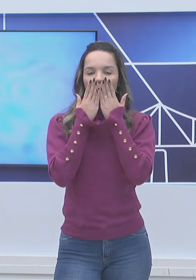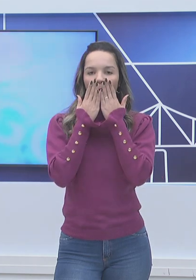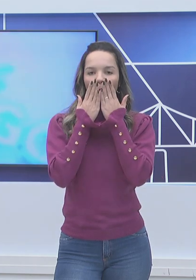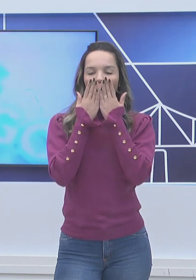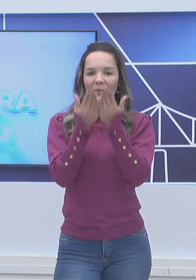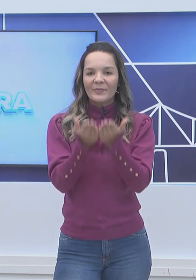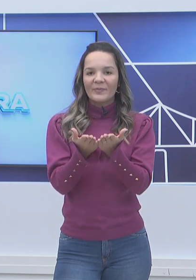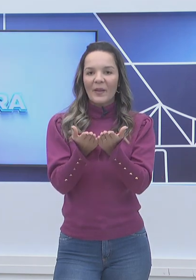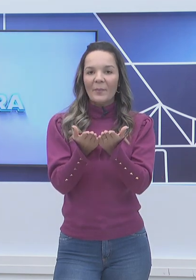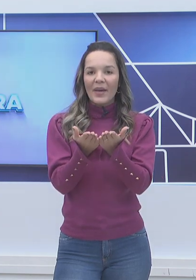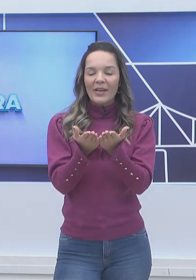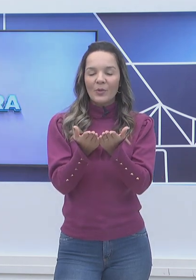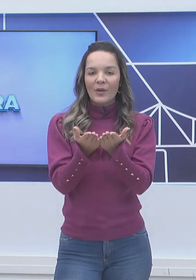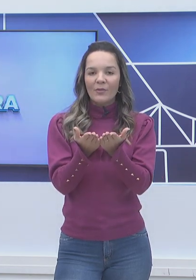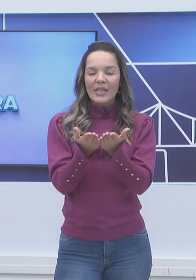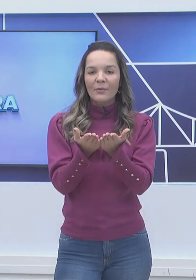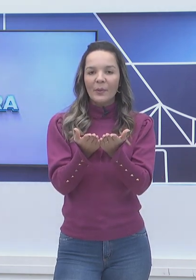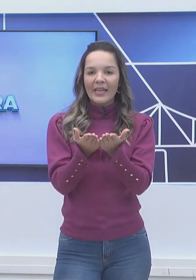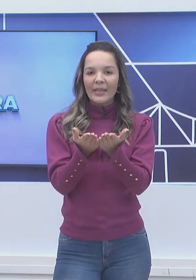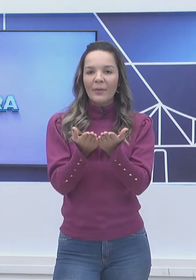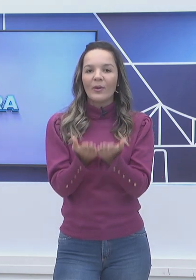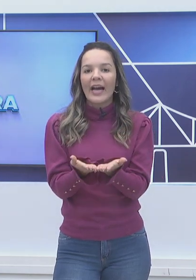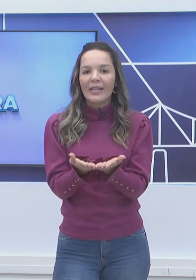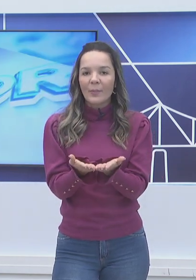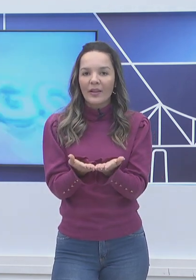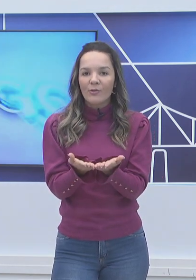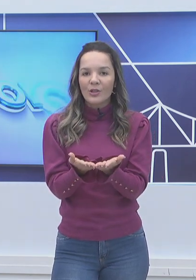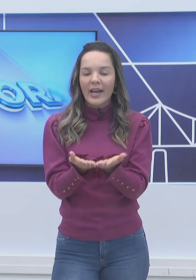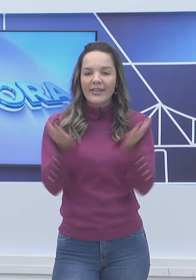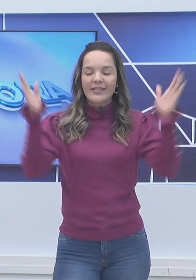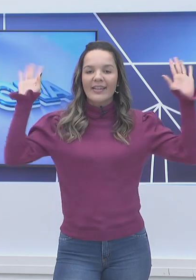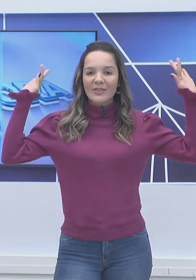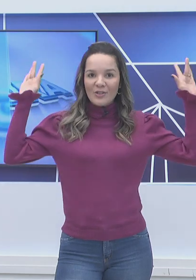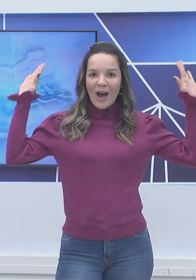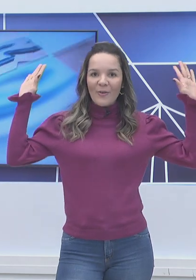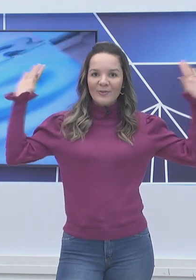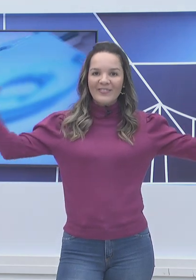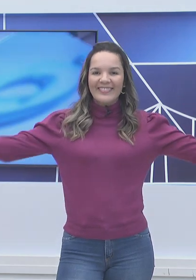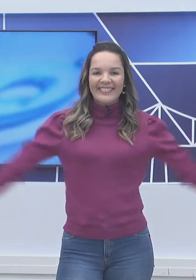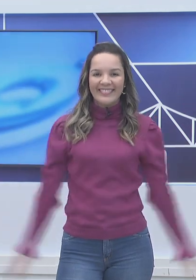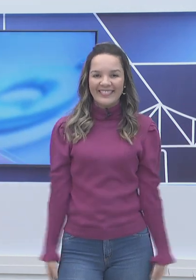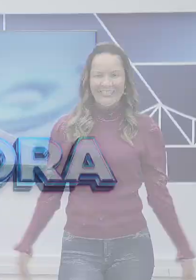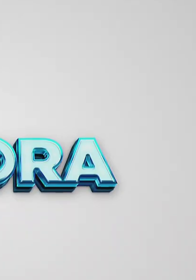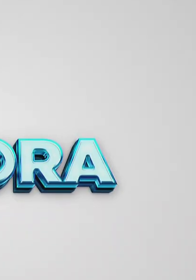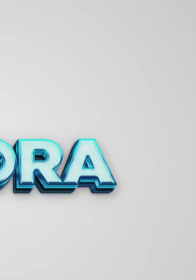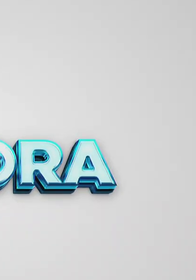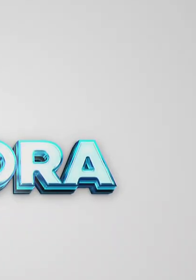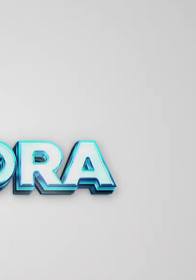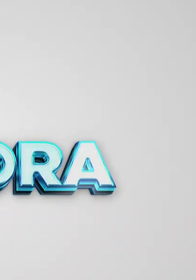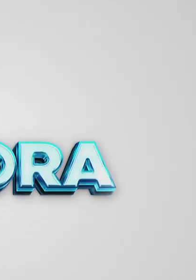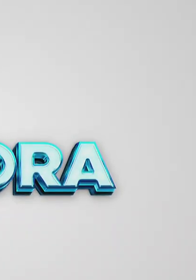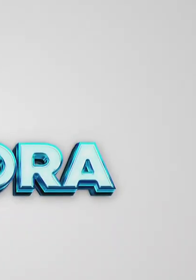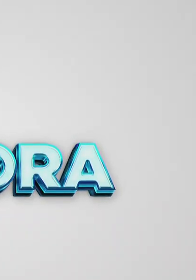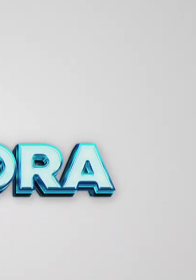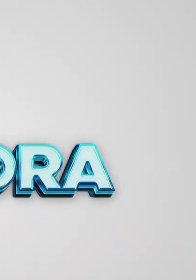beijo, tchau. Beijo pra você, muito obrigada pelo carinho, pela audiência. Tchau.